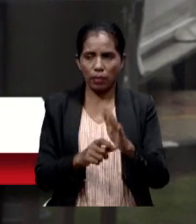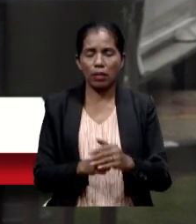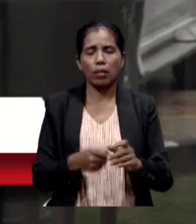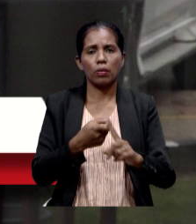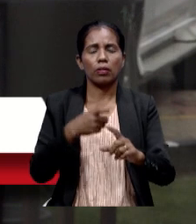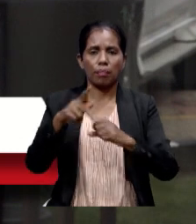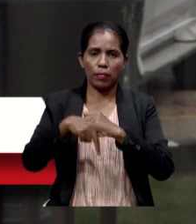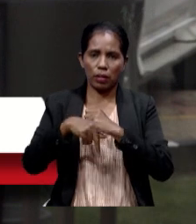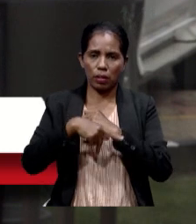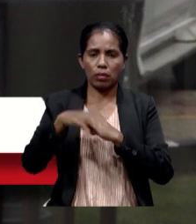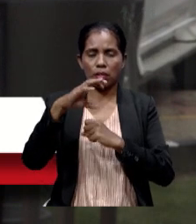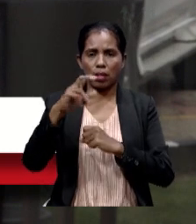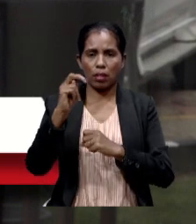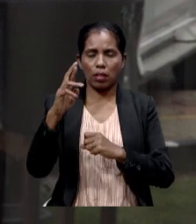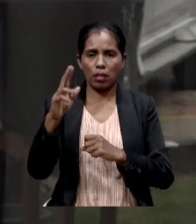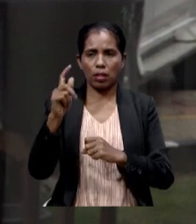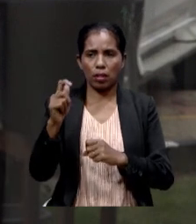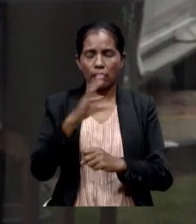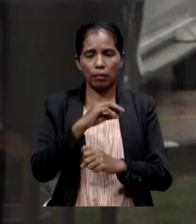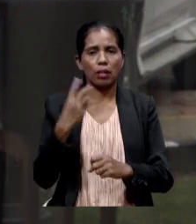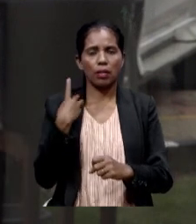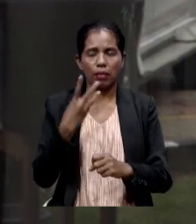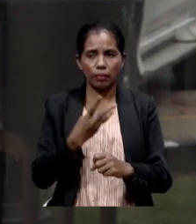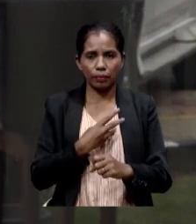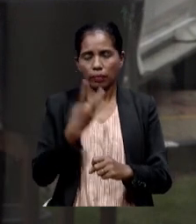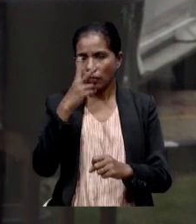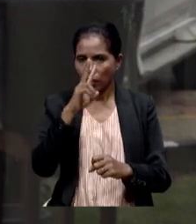oposição, em princípio,